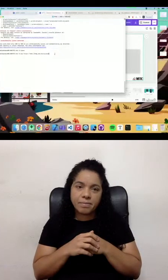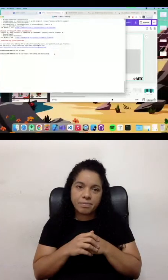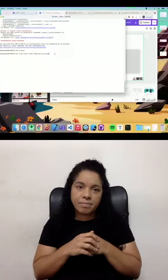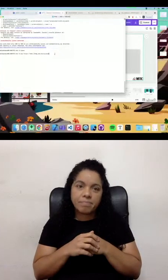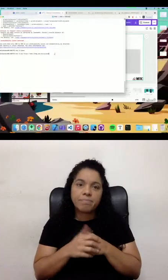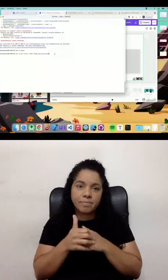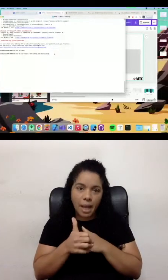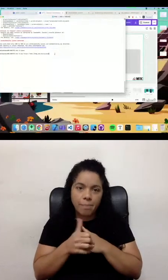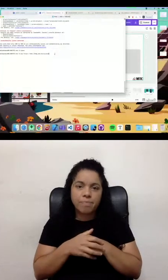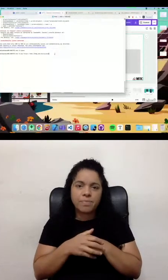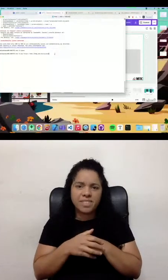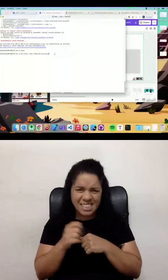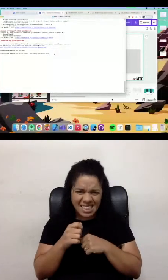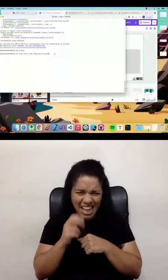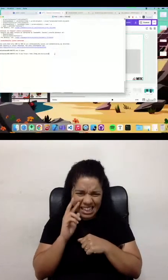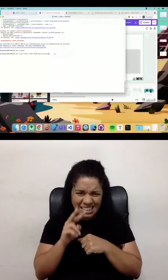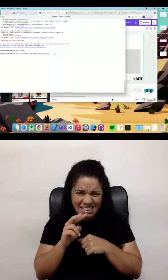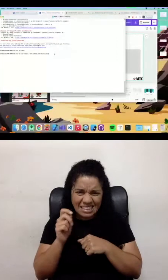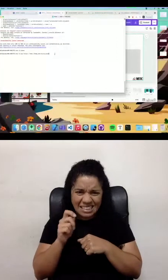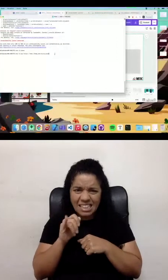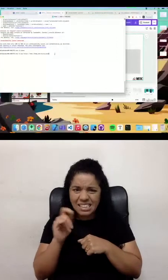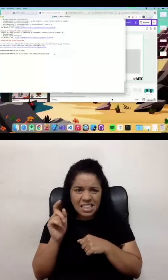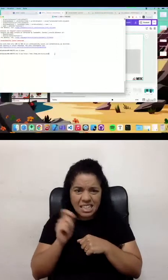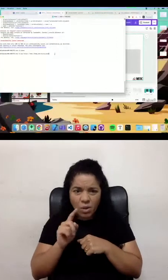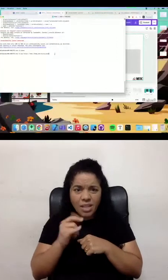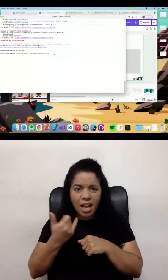Tá. Acho que dá, né? Se não der, vocês falam aí.